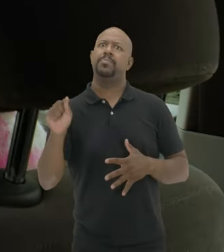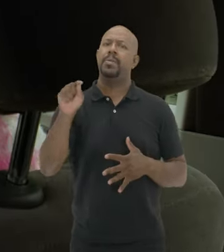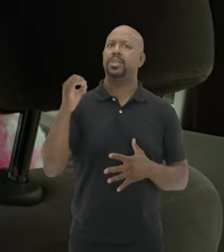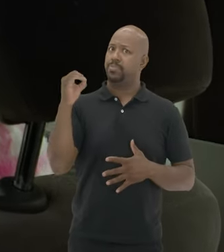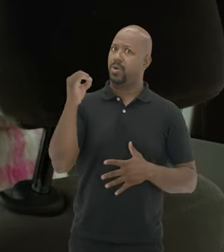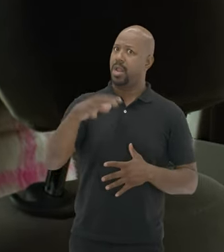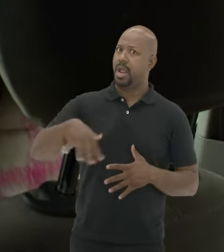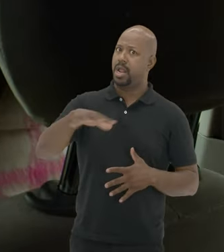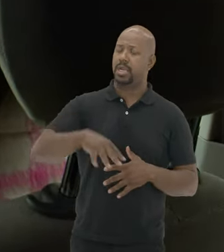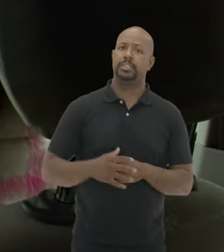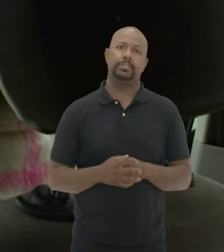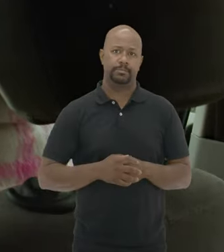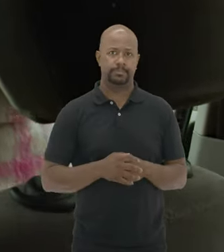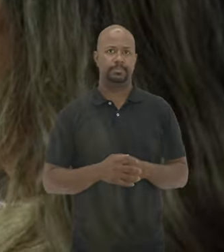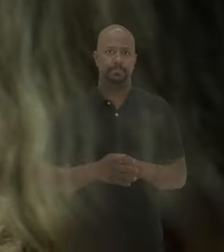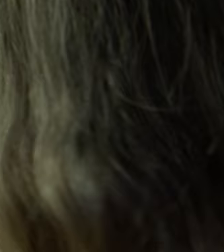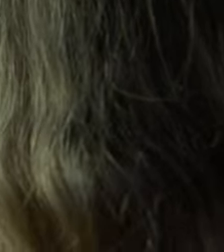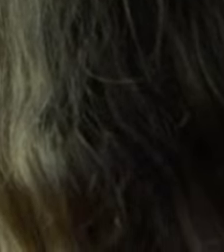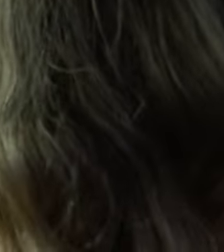partes do Rio Grande do Sul